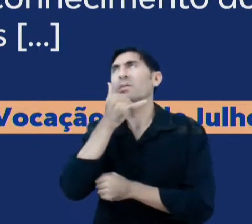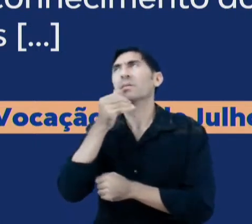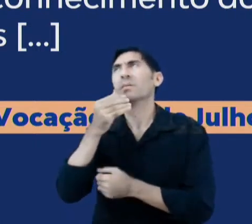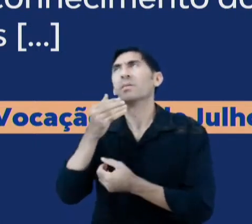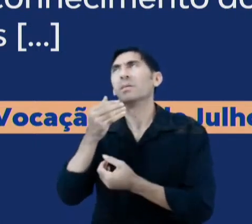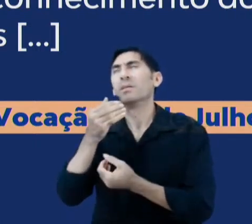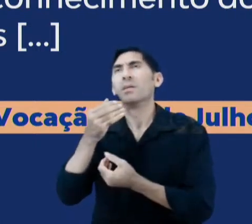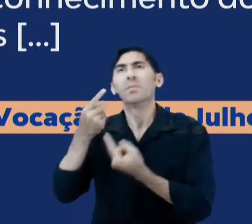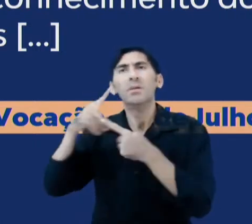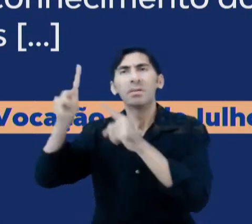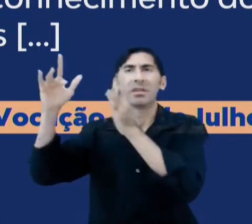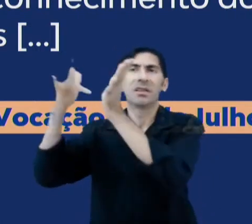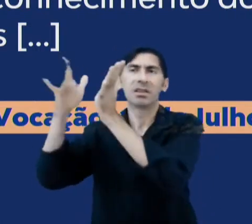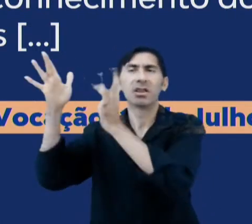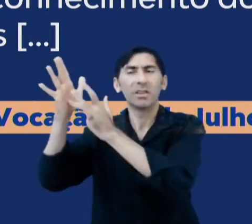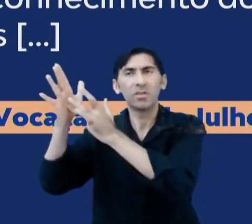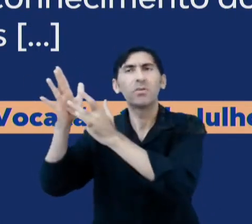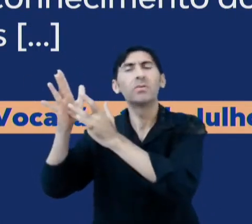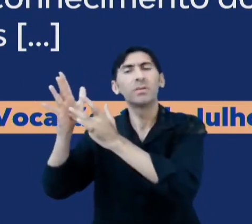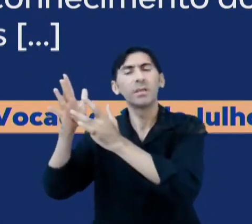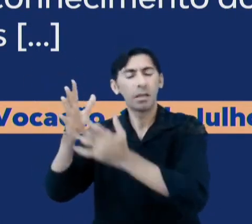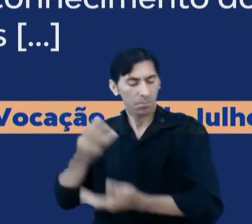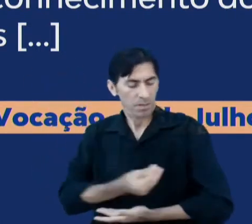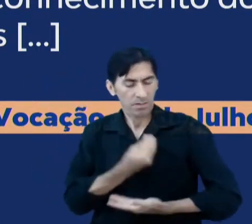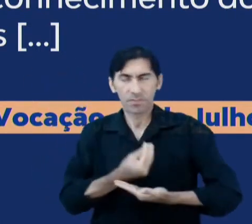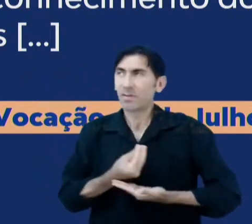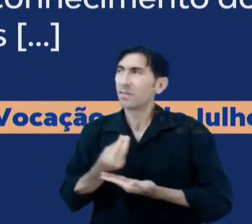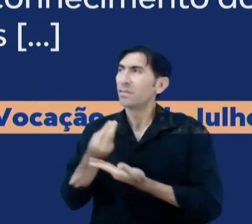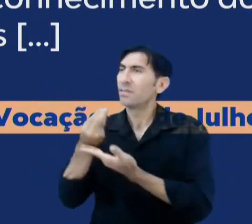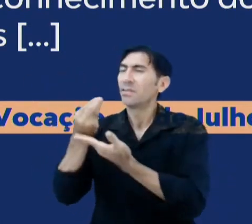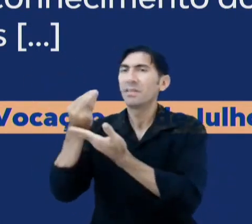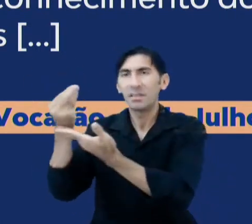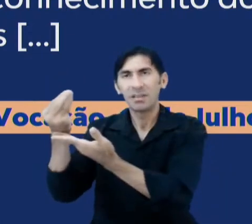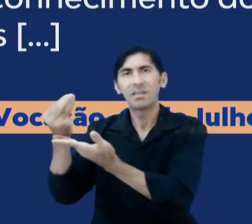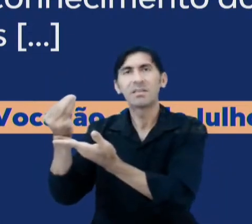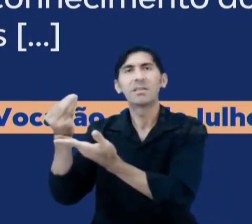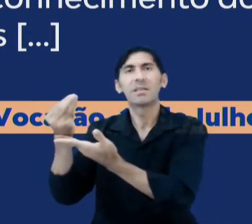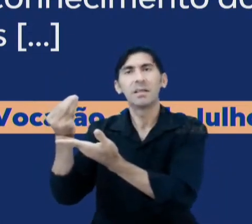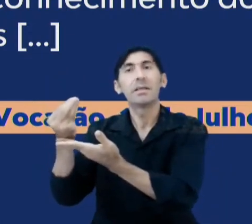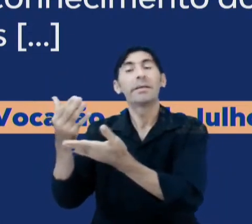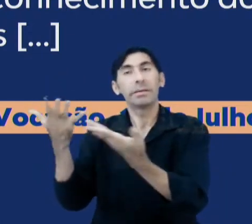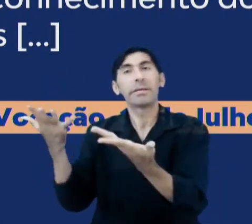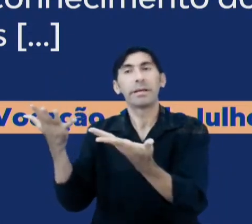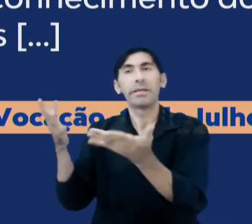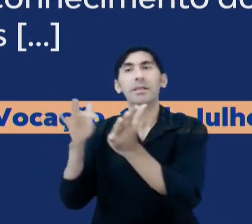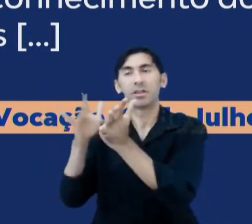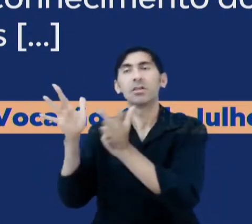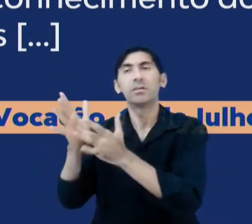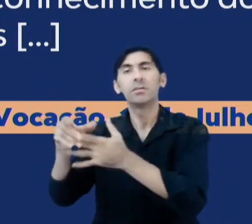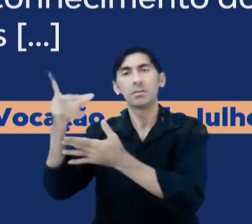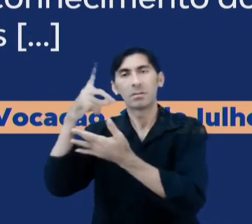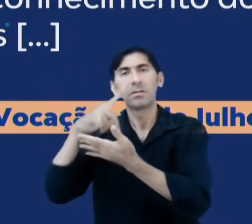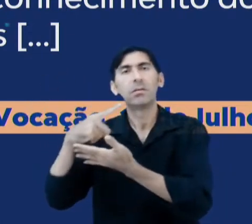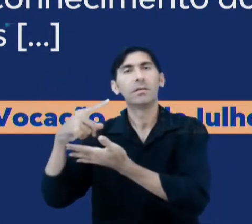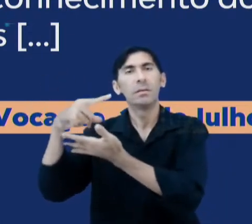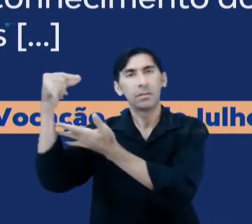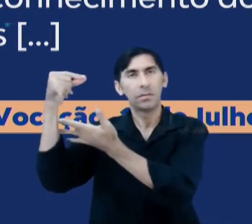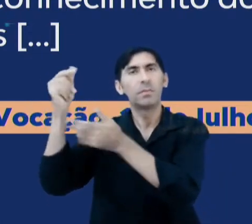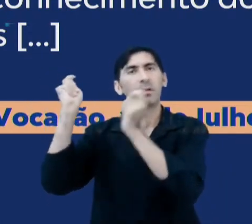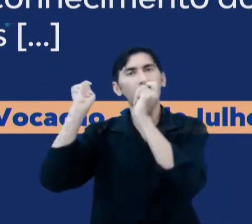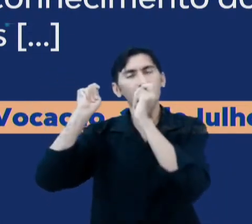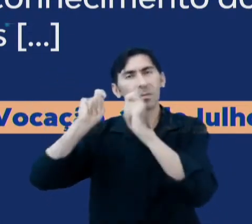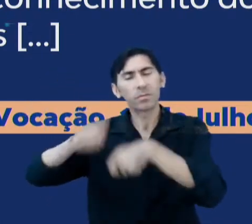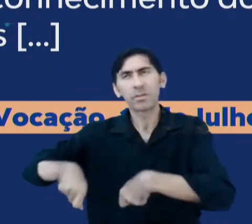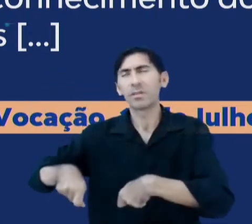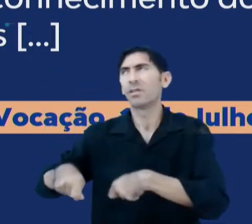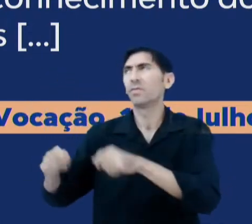constrangido a fazer inteira entrega a Deus e é admitido na escola de Cristo para que aprenda daquele que é manso e humilde